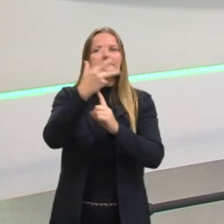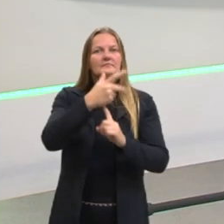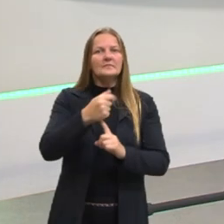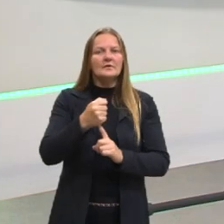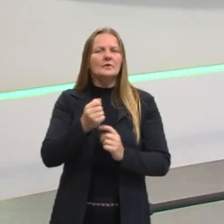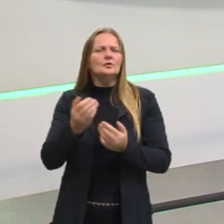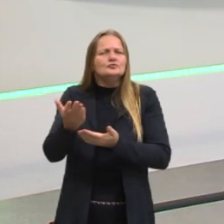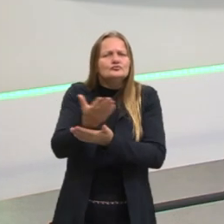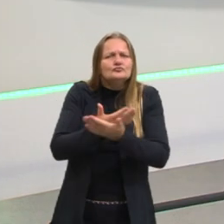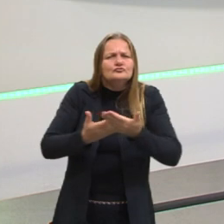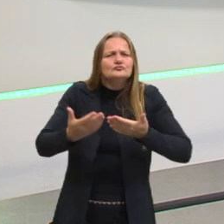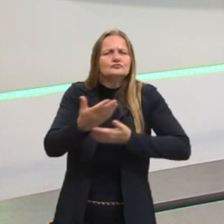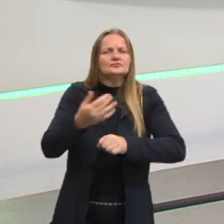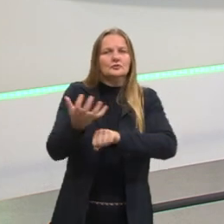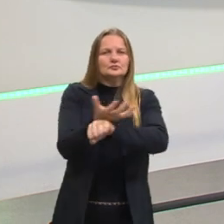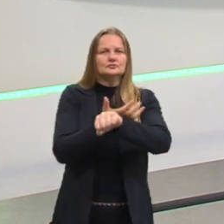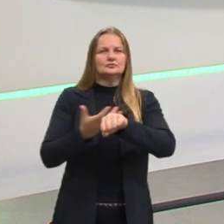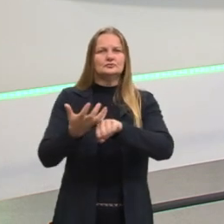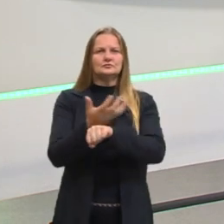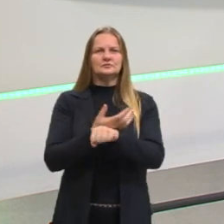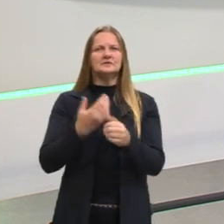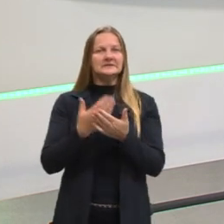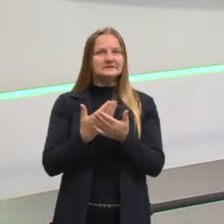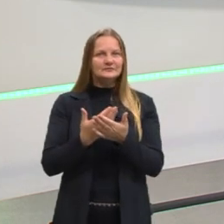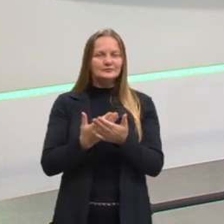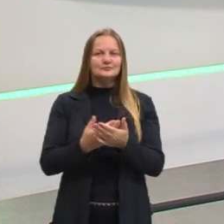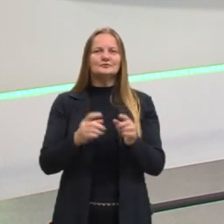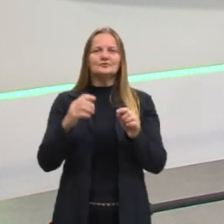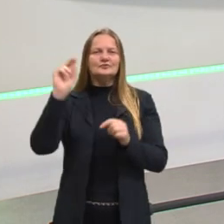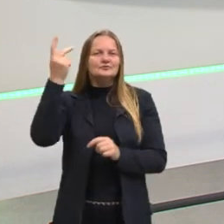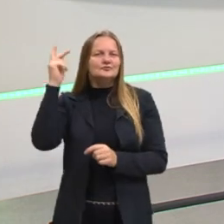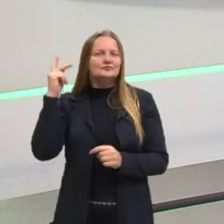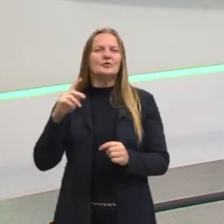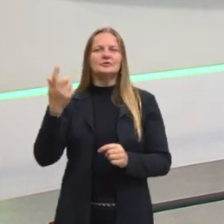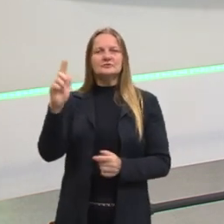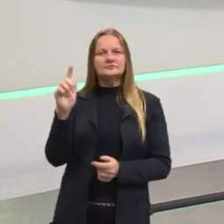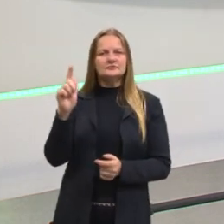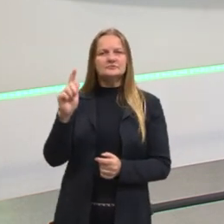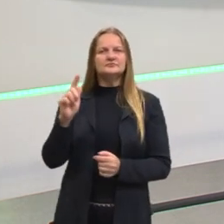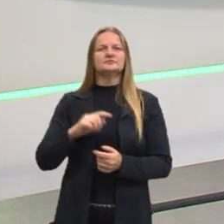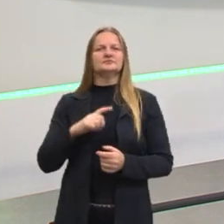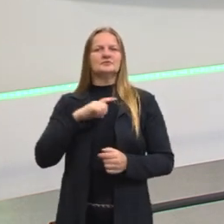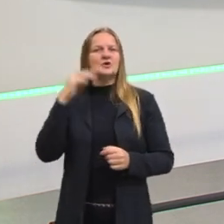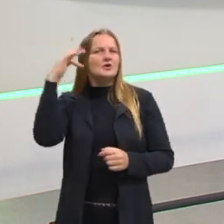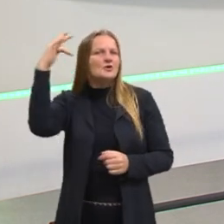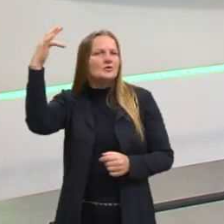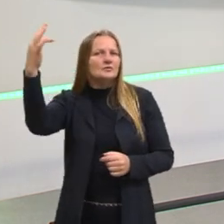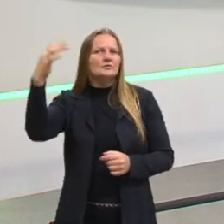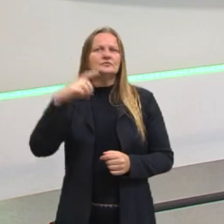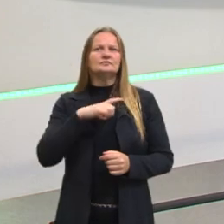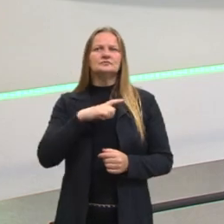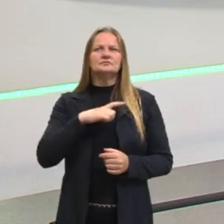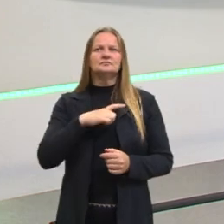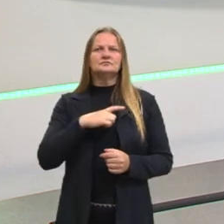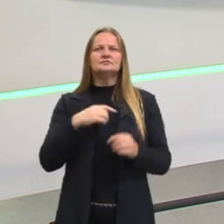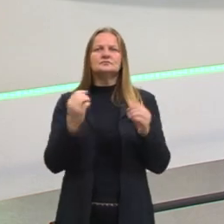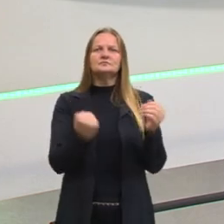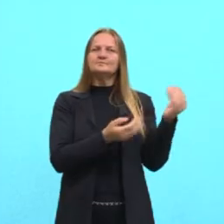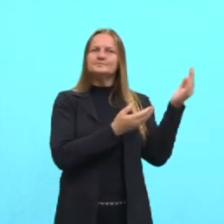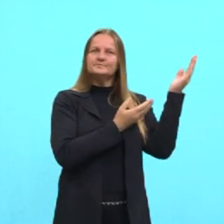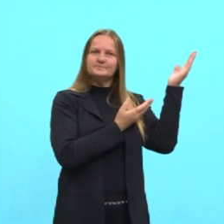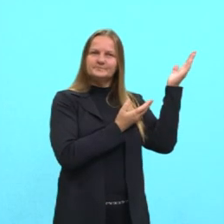acaba transitando por todas as disciplinas né Gente tudo um pouco de história um pouco de geografia um pouco de Filosofia e